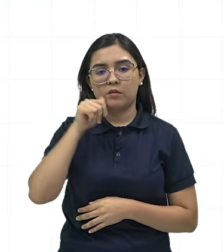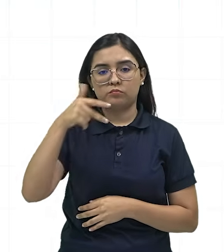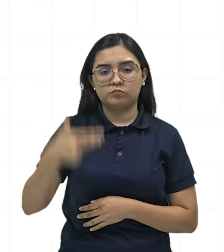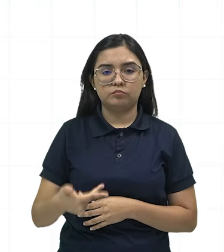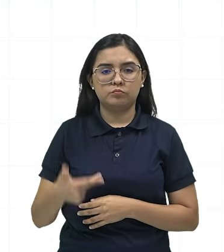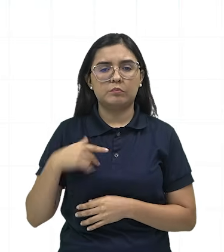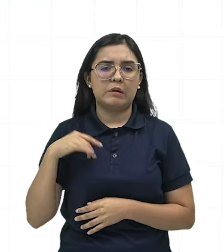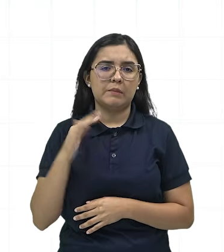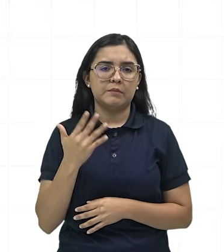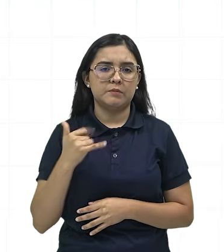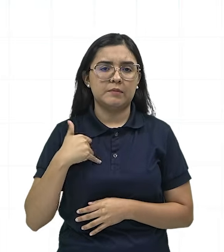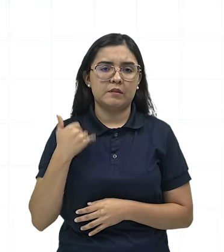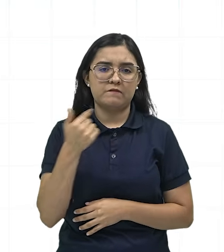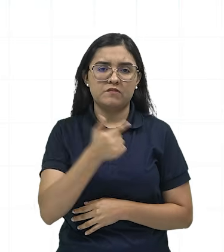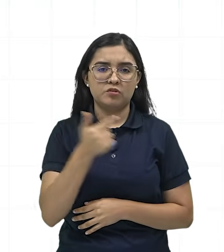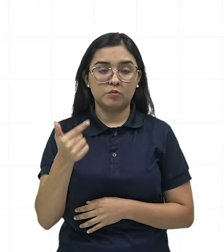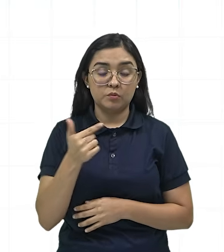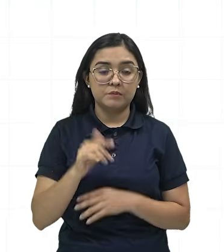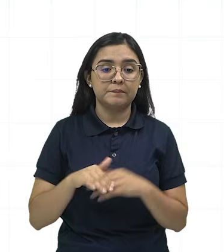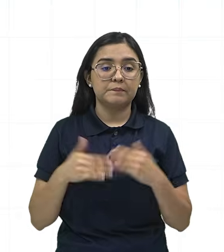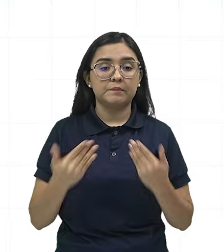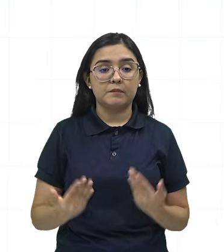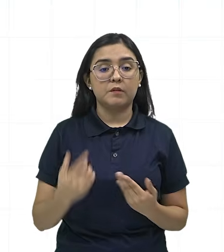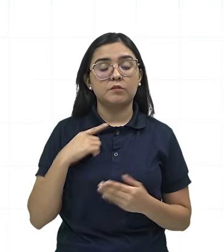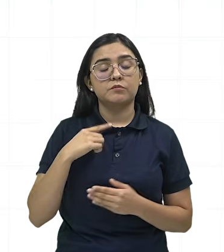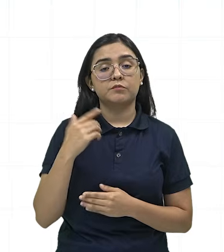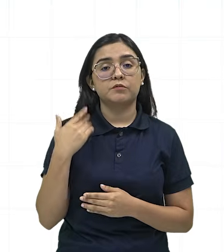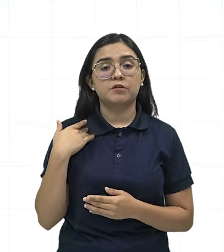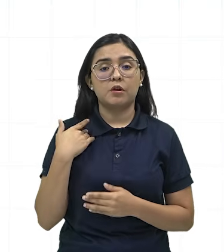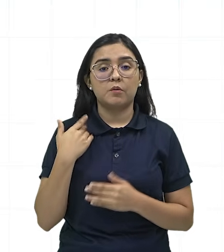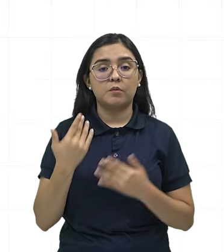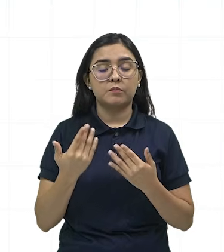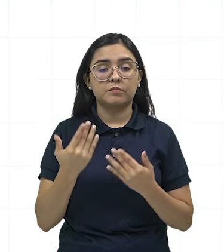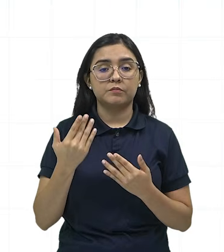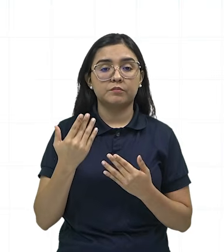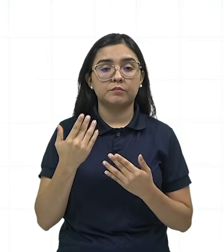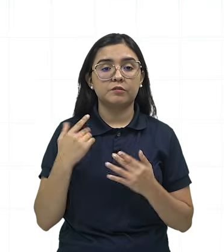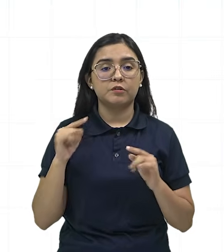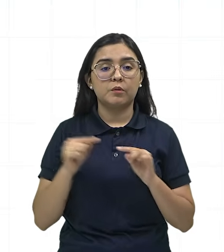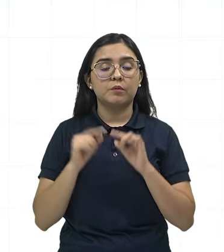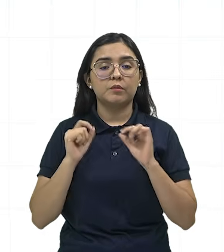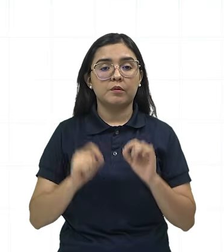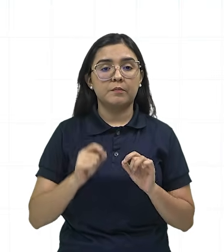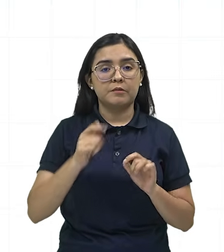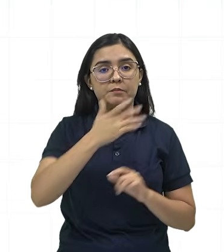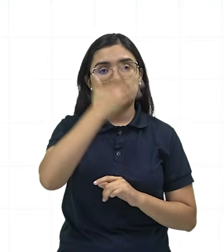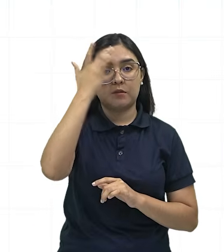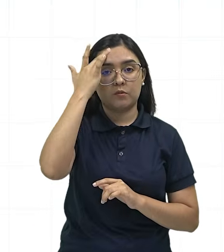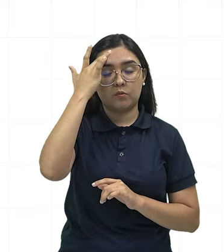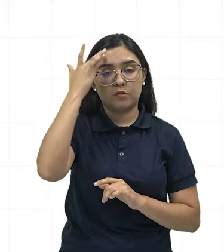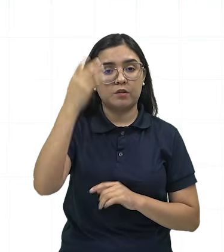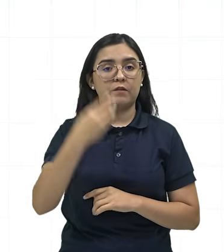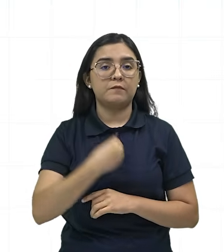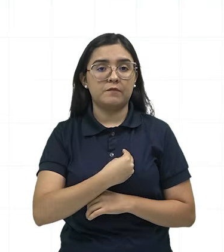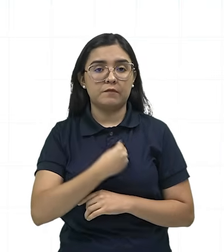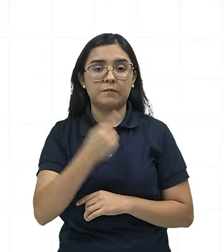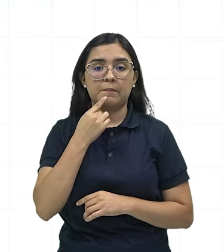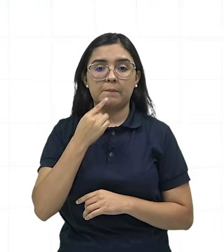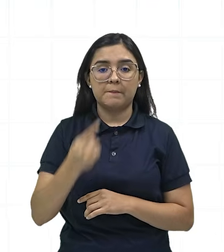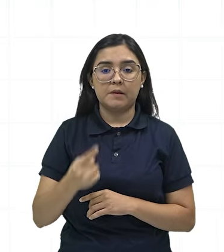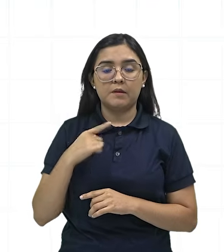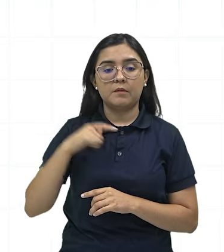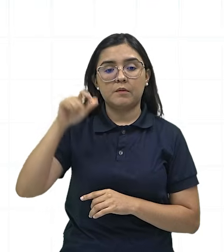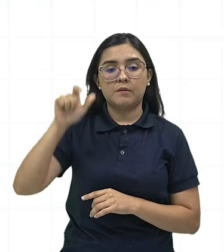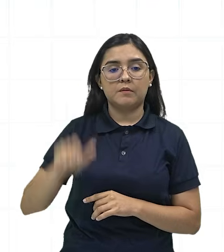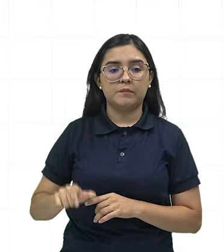aparentando 22 anos de idade. Segundo o depoimento de pessoas que trabalham nos bares próximos, trata-se de uma garota